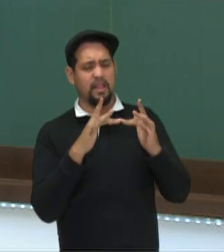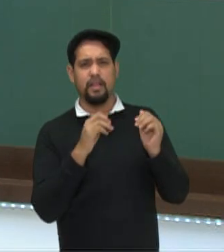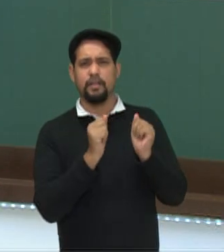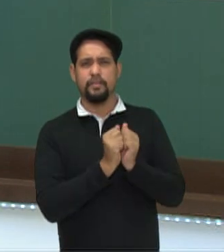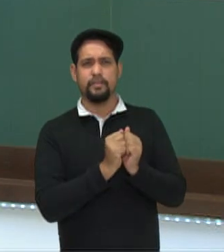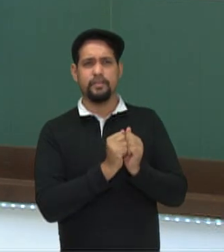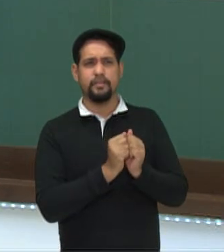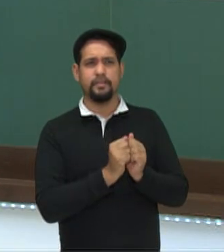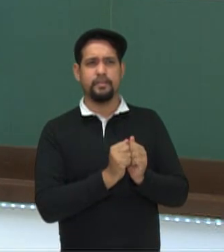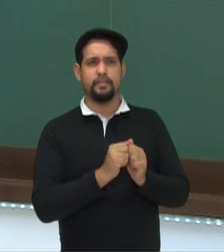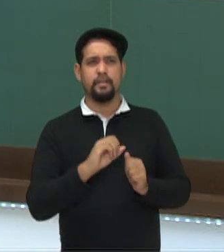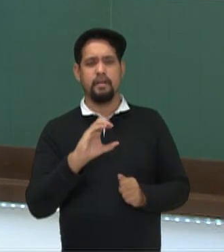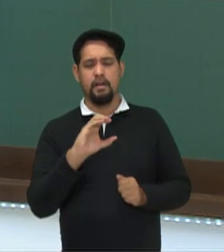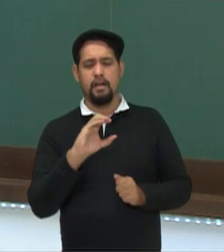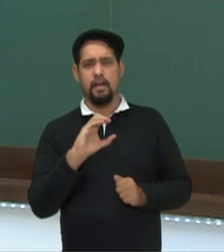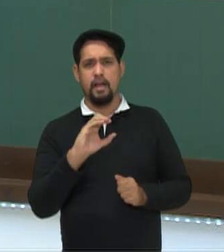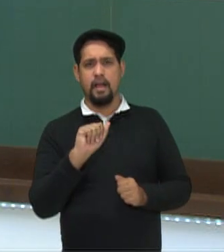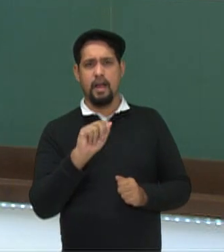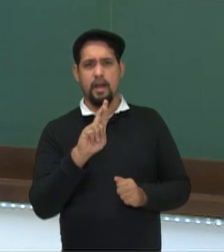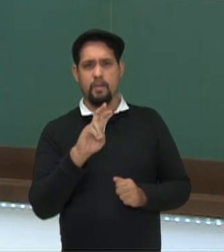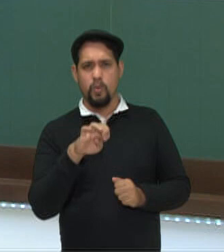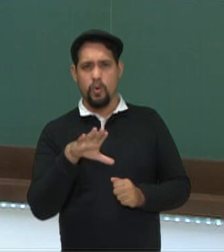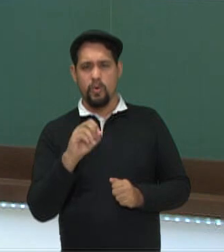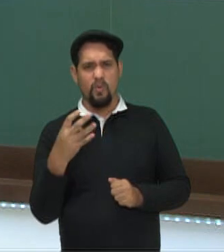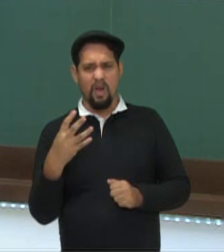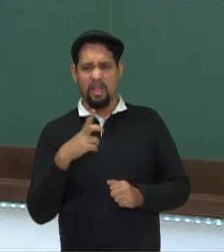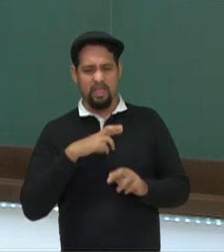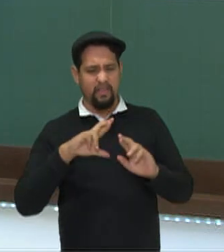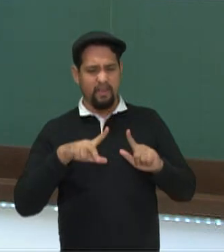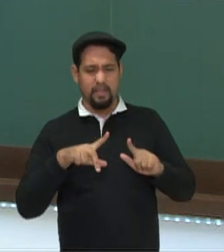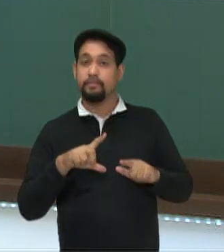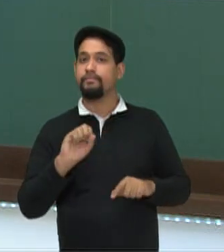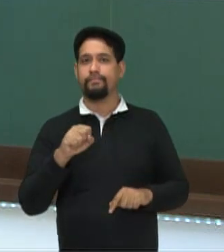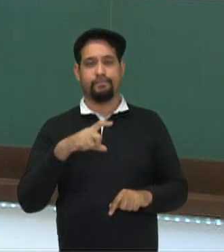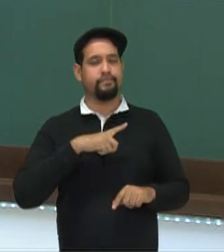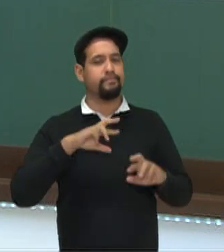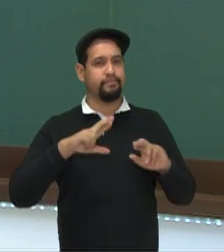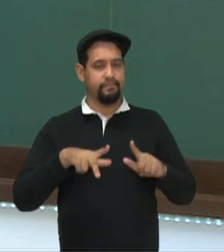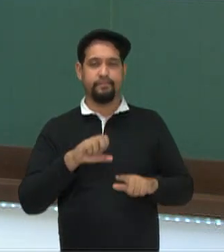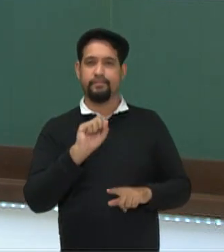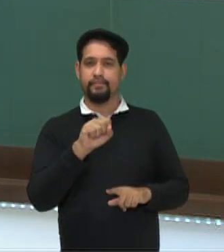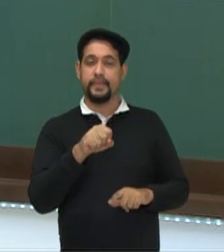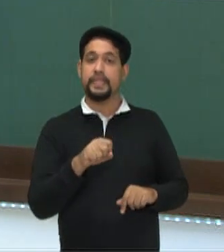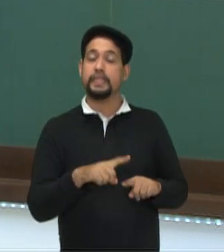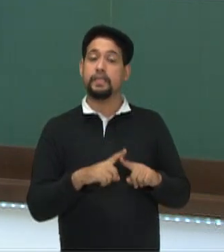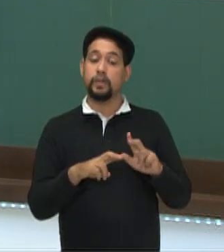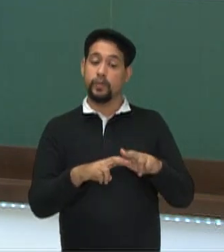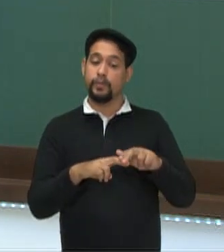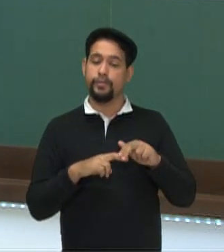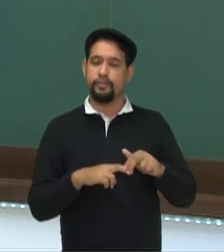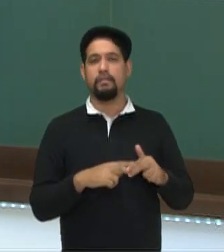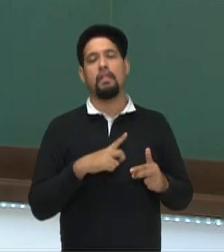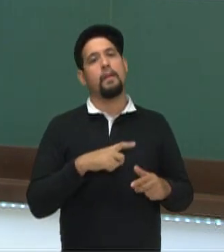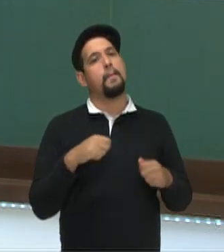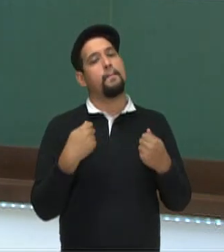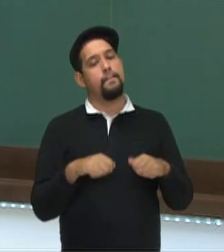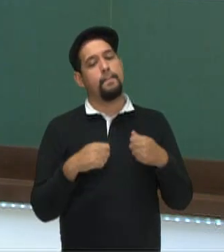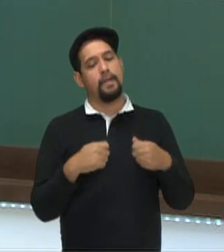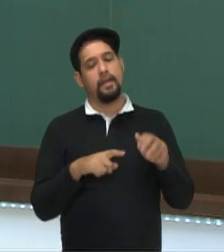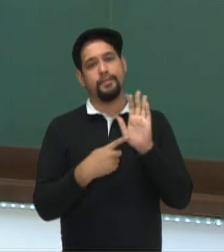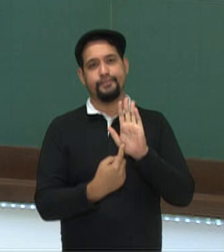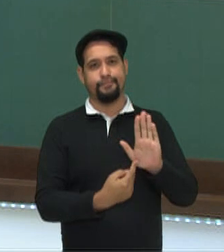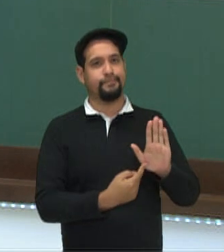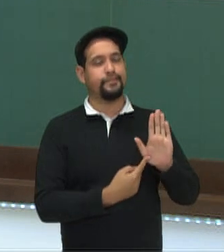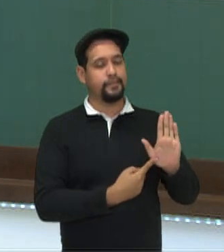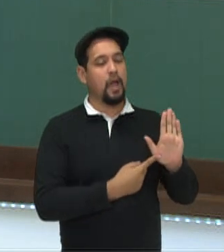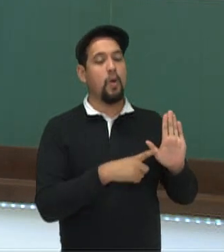carbono 4, faria diferença? Faria, seria uma outra substância. Então, por isso que tem que indicar a